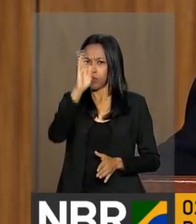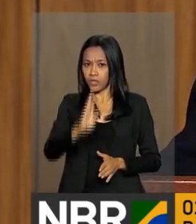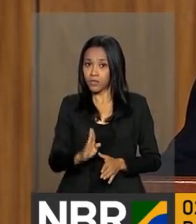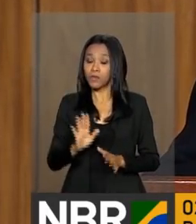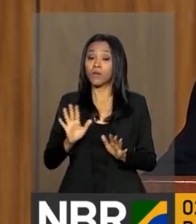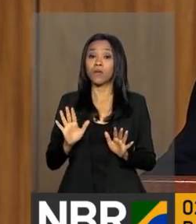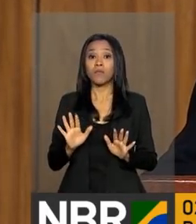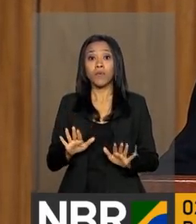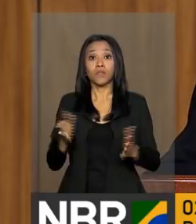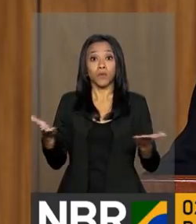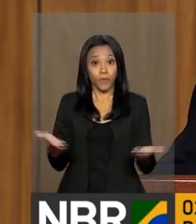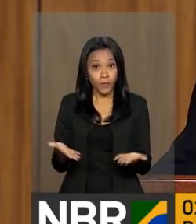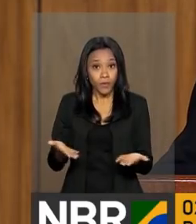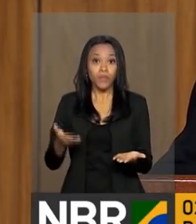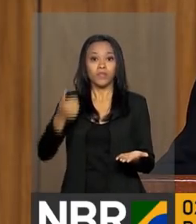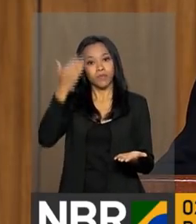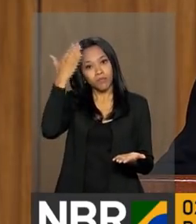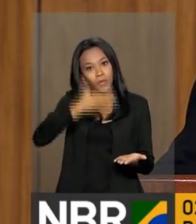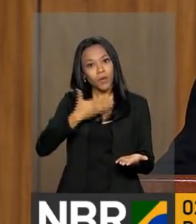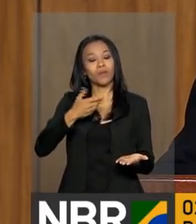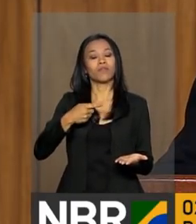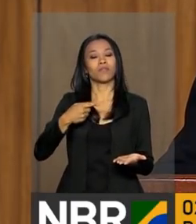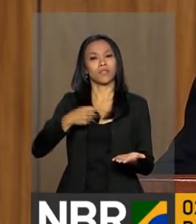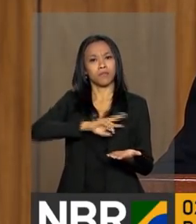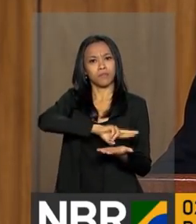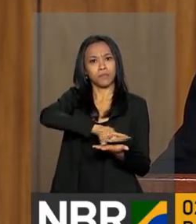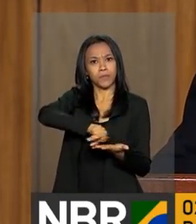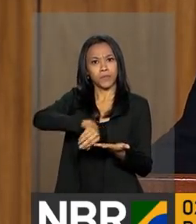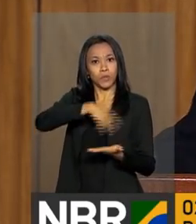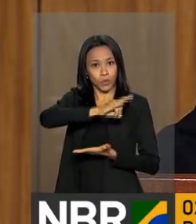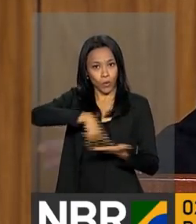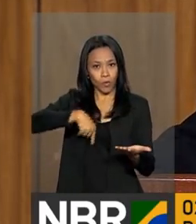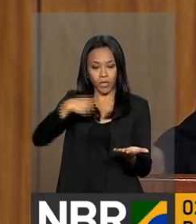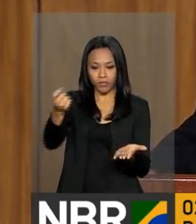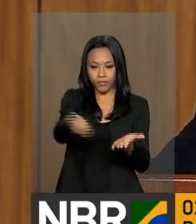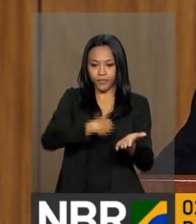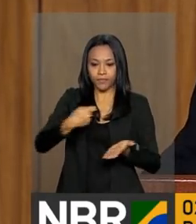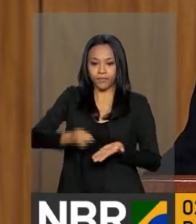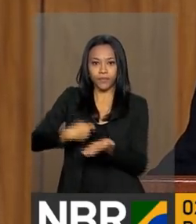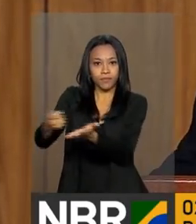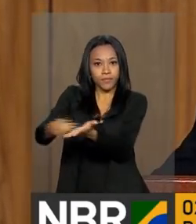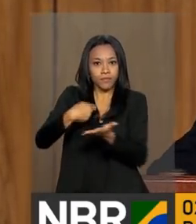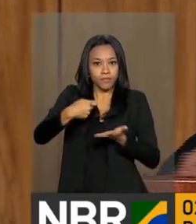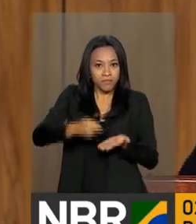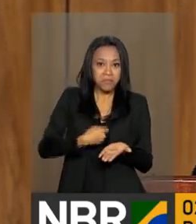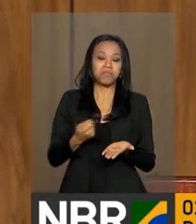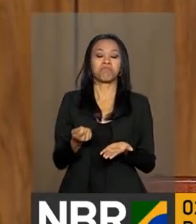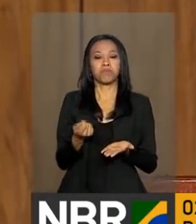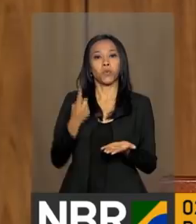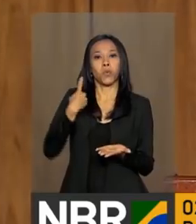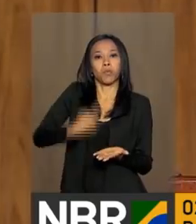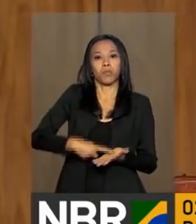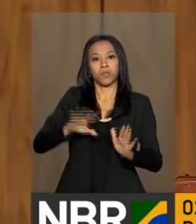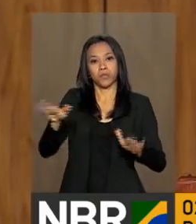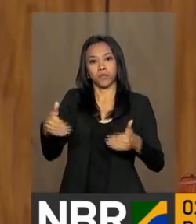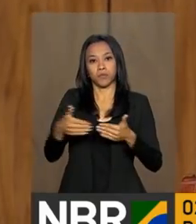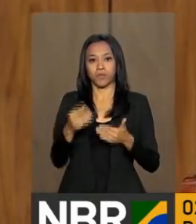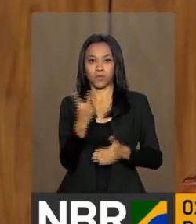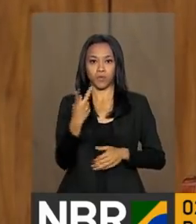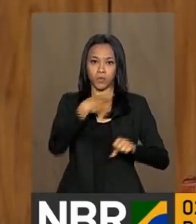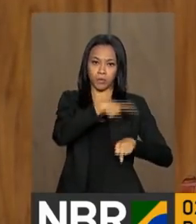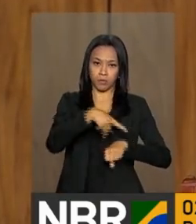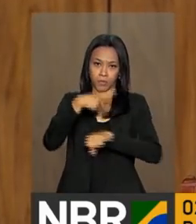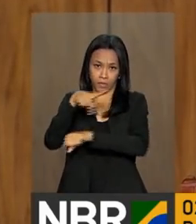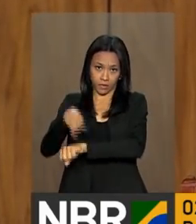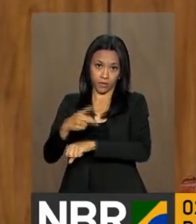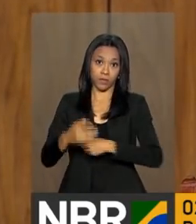acordos revela a aproximação muito acentuada entre o Brasil e Suriname. E